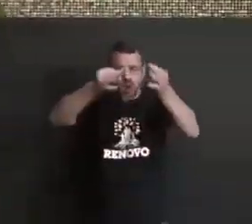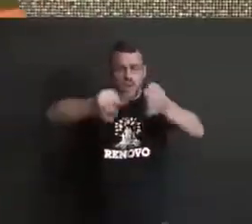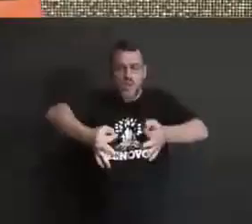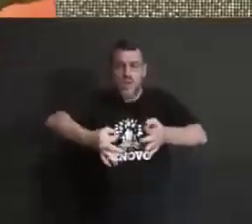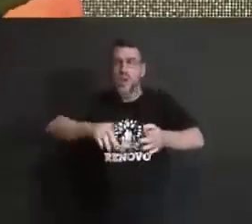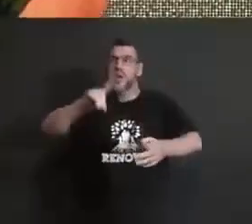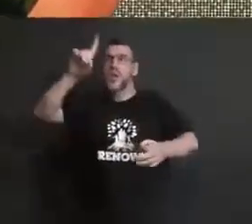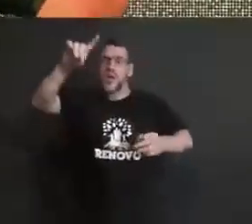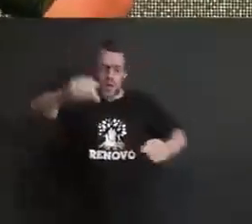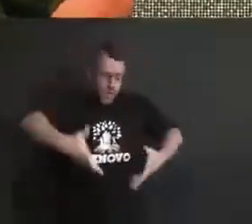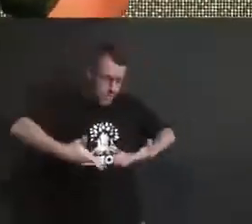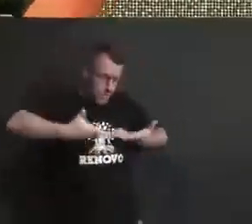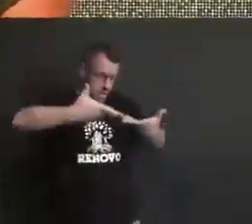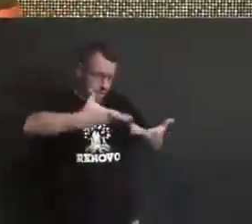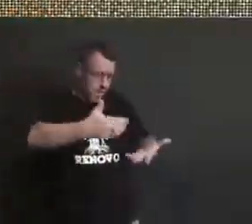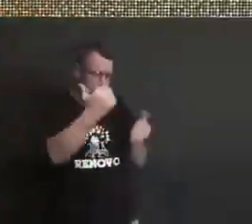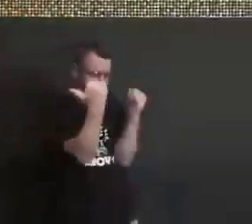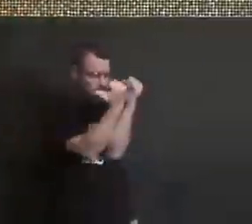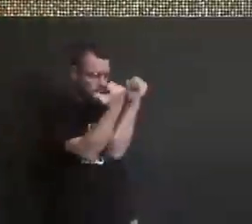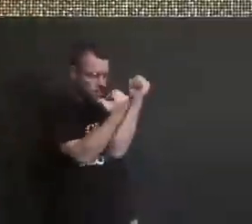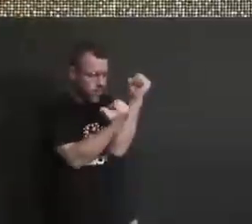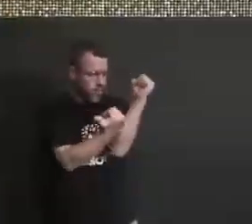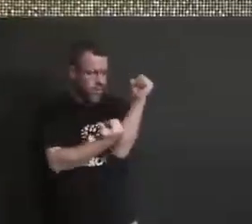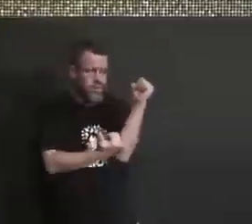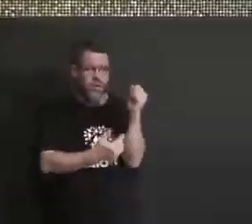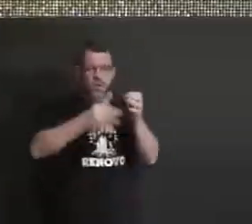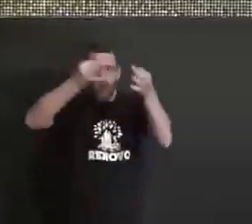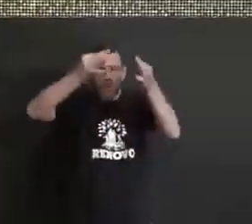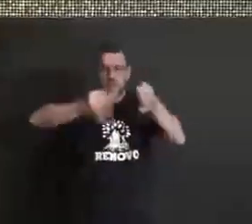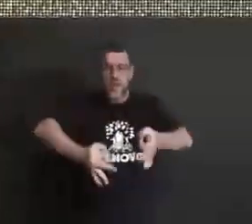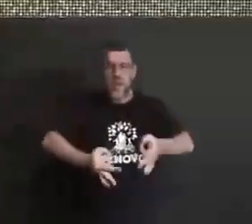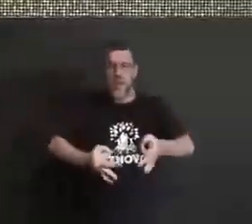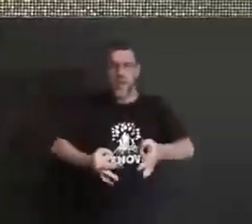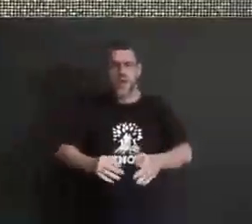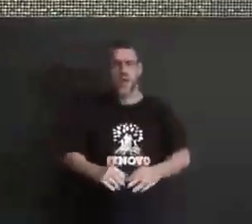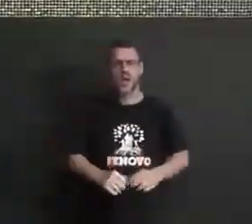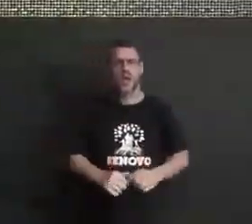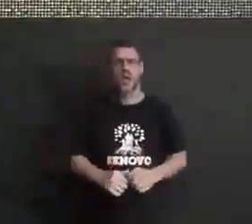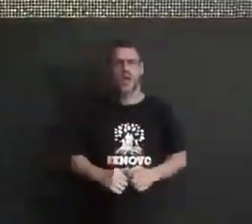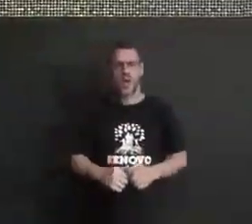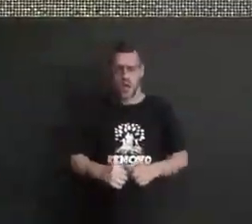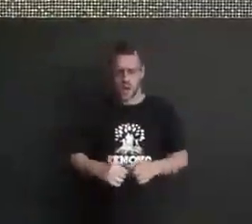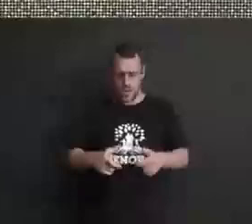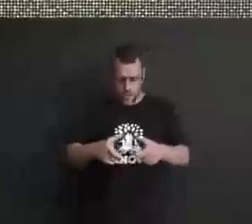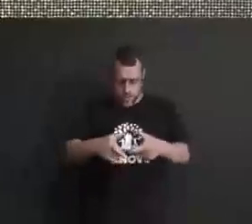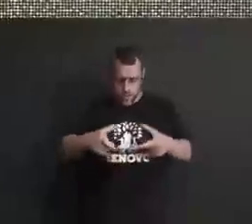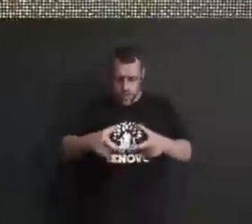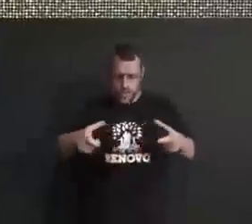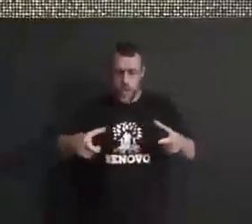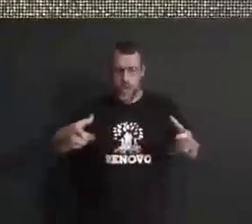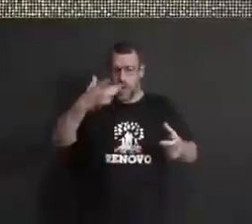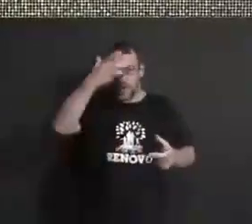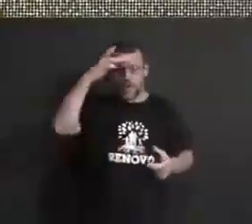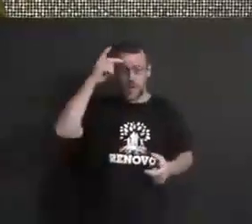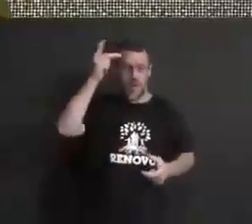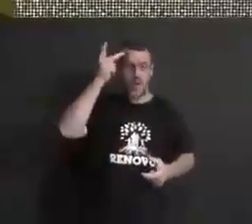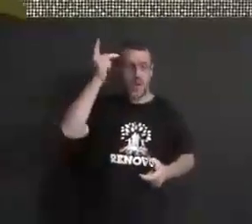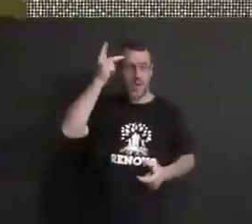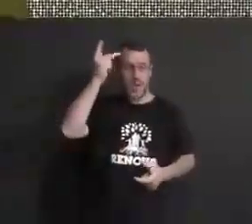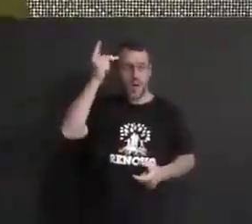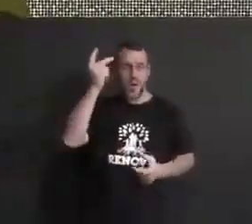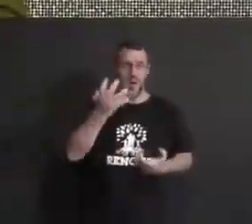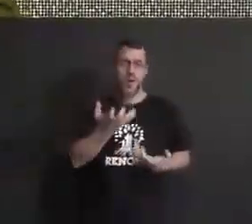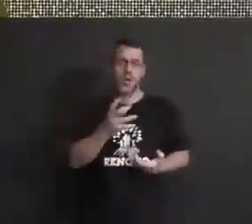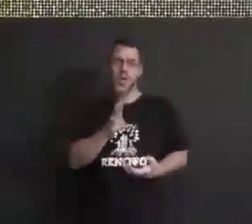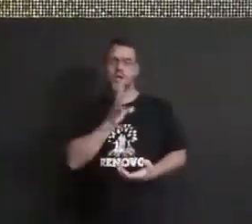Foi o Espírito Santo. E esse método está andando, está conhecendo. As pessoas lá em São Paulo querem conhecer.